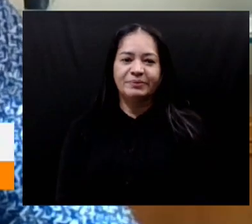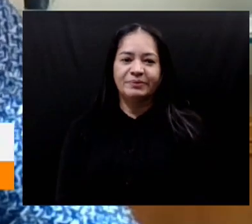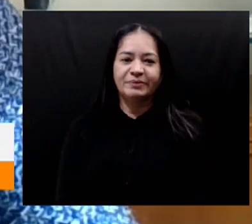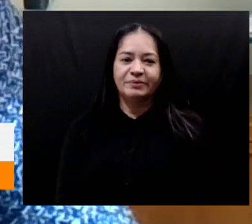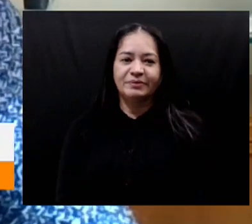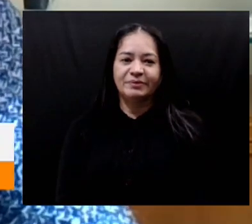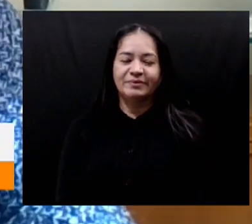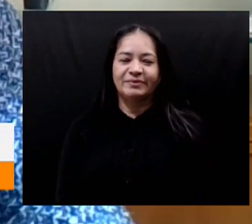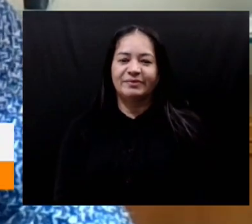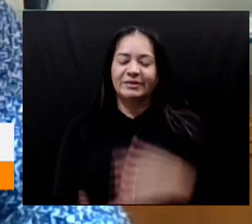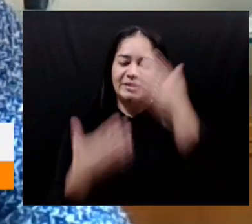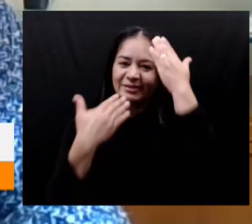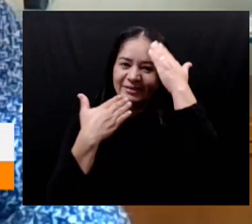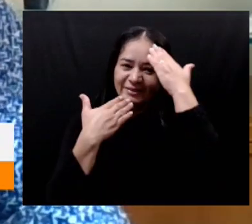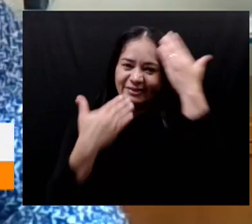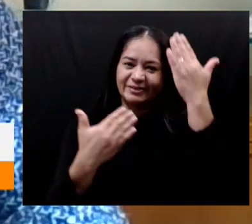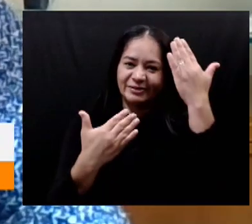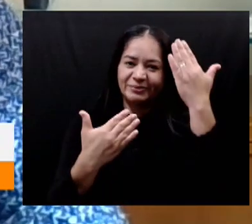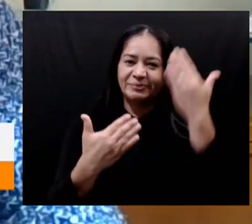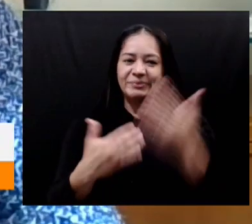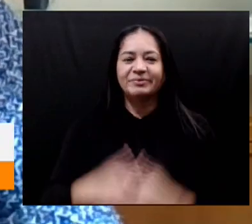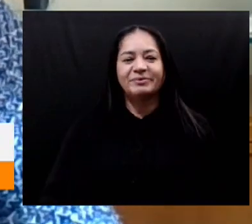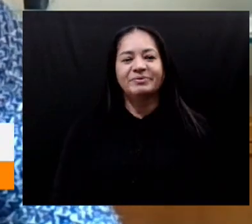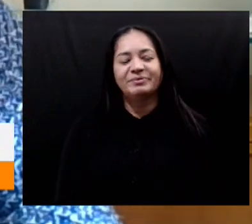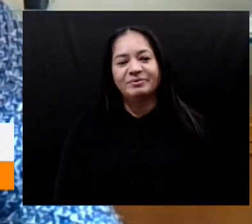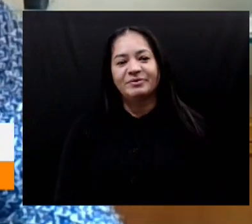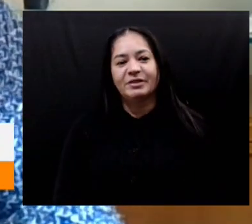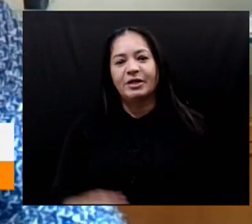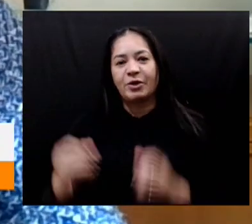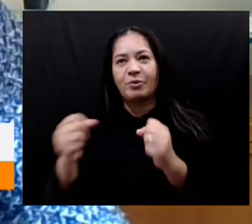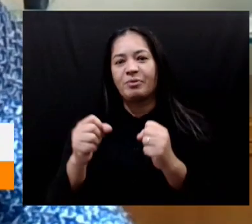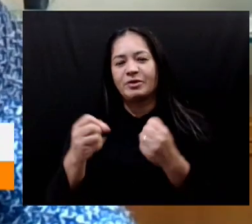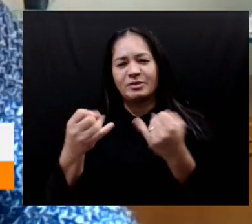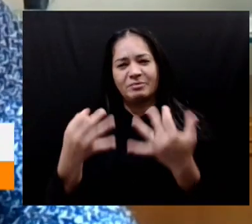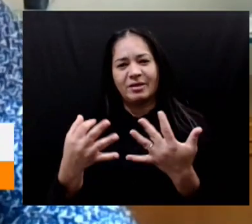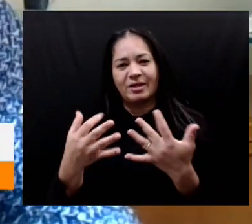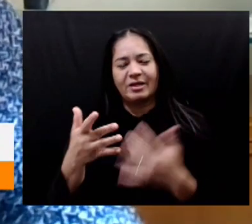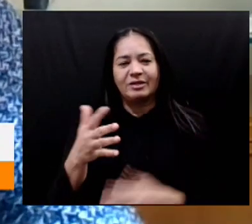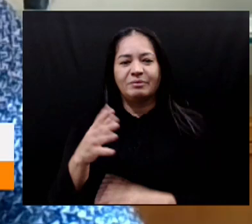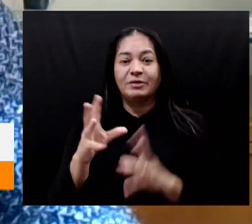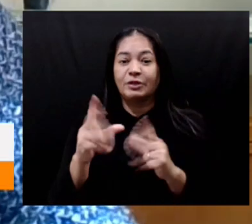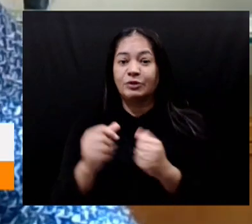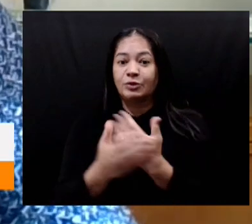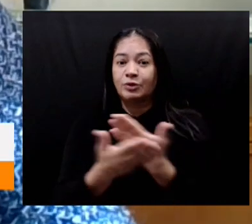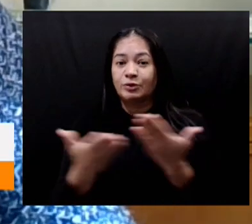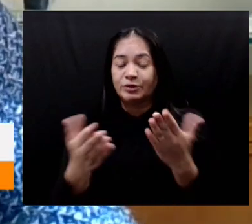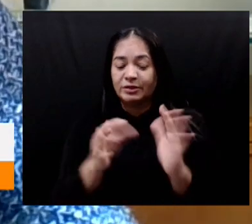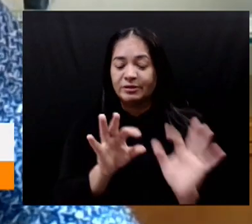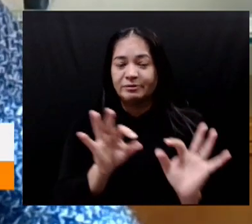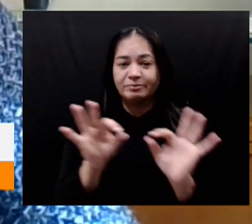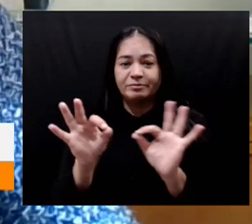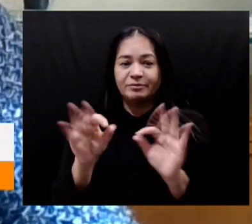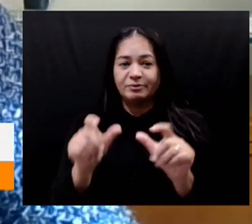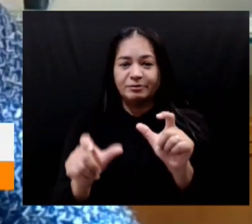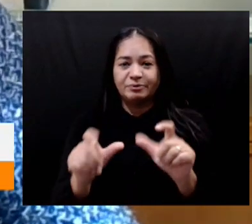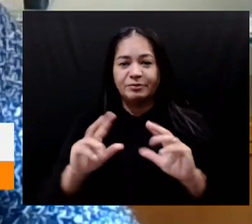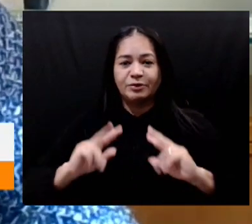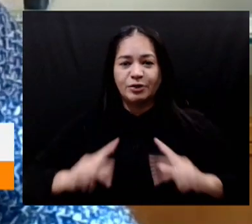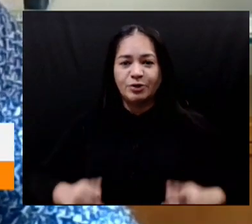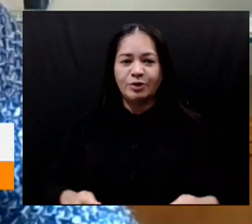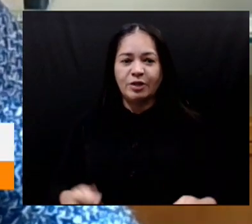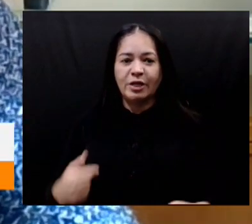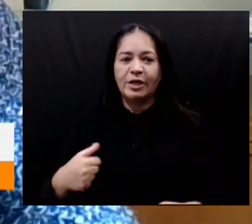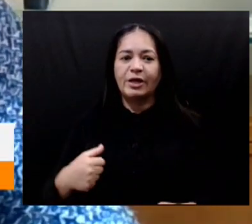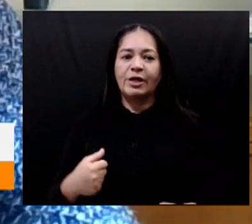Gratidão. E, e o que eu posso dizer, talvez, né, para todo ser humano, eu sempre tenho isso como filosofia